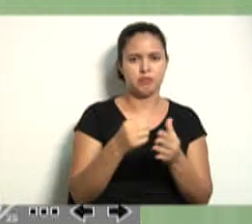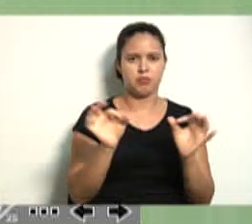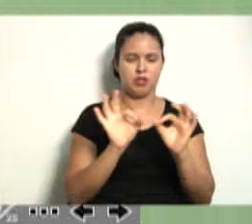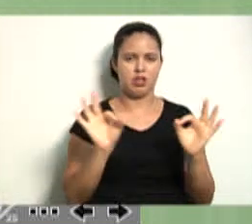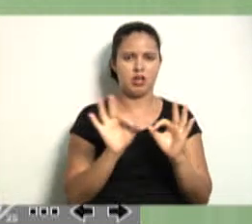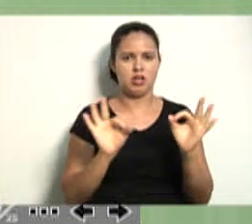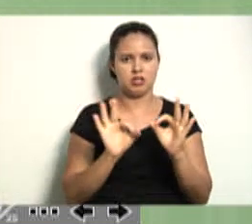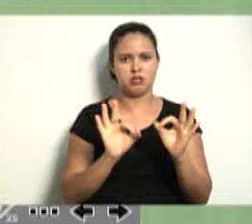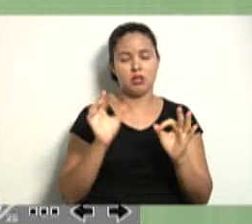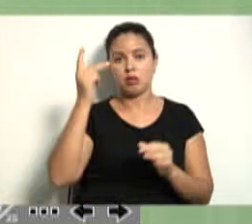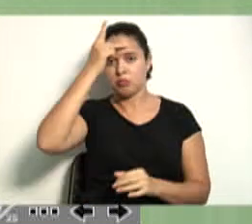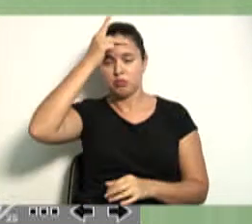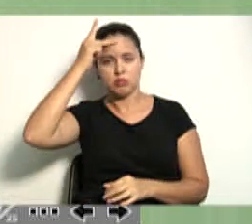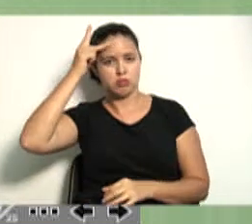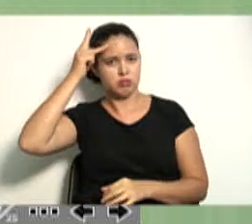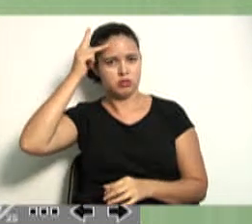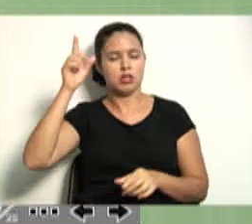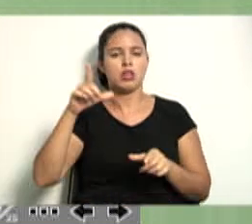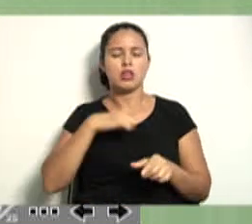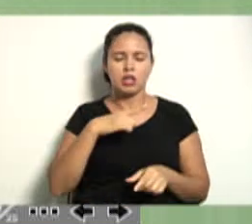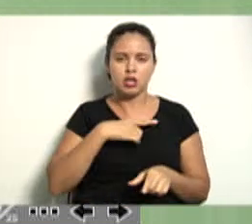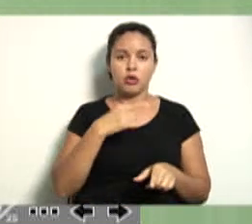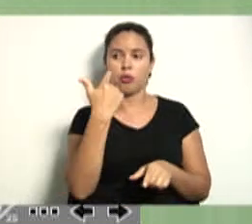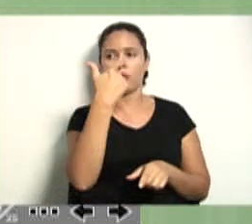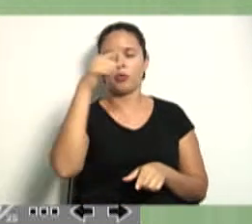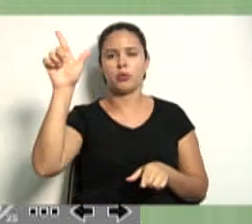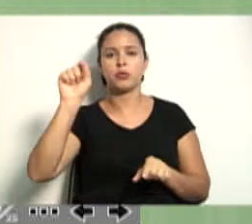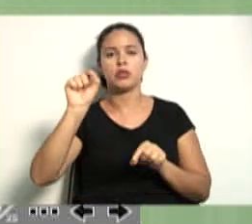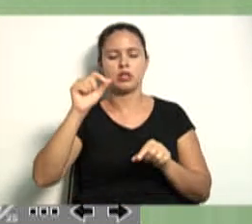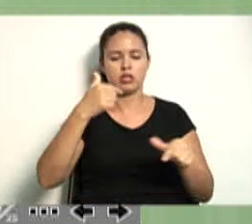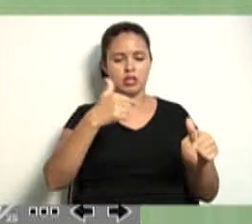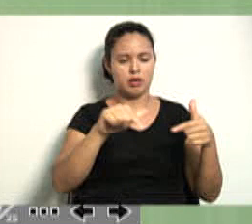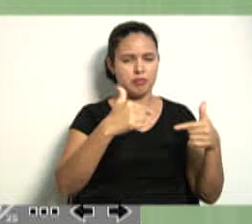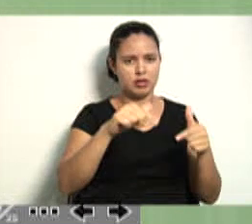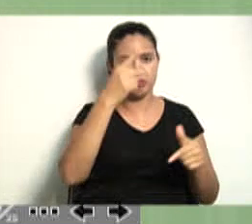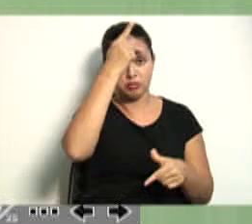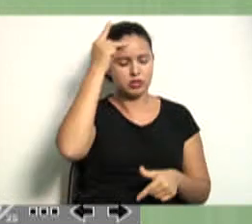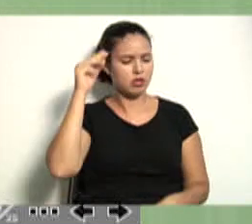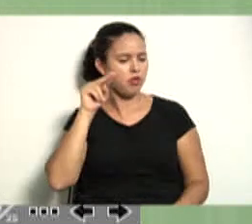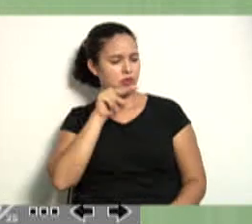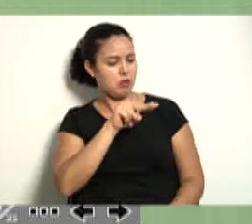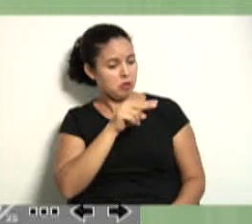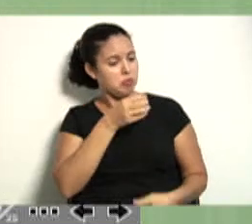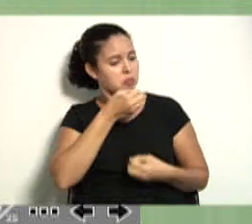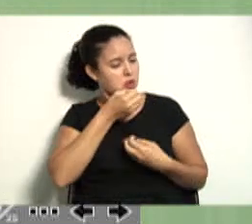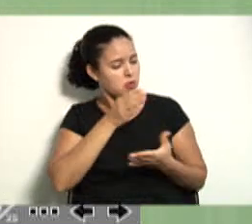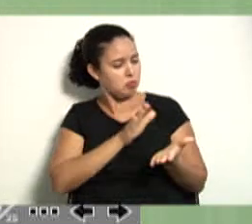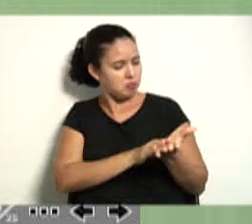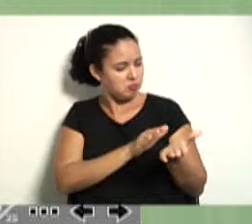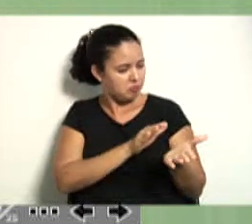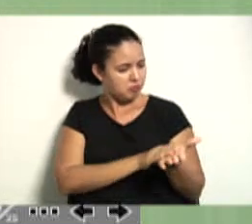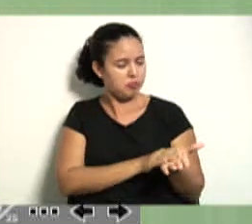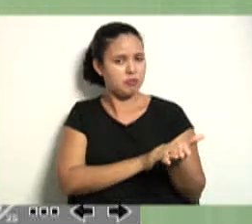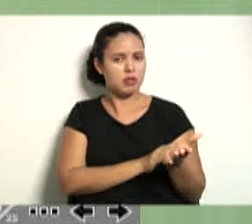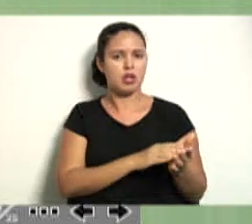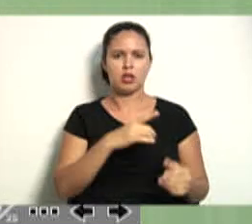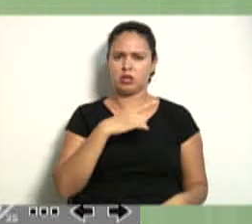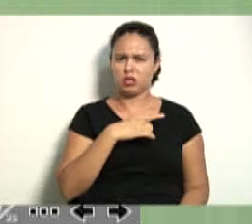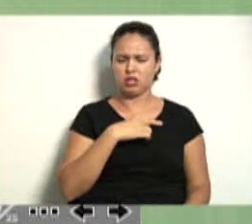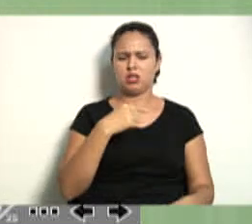que cara legal, olha o trabalho dele. Já existem os trabalhos que não são reconhecidos. Existem os